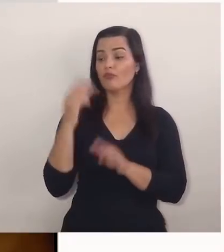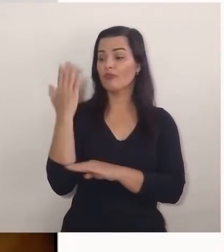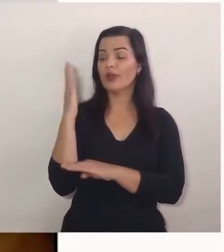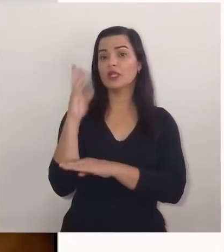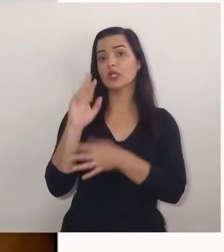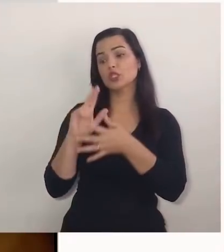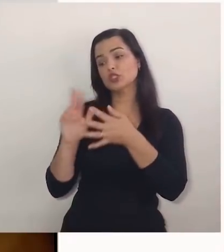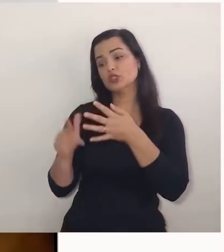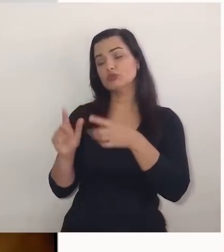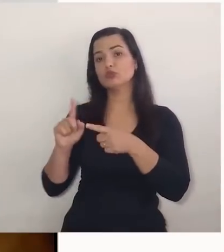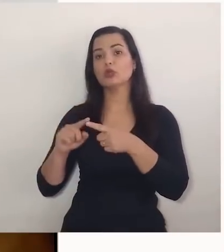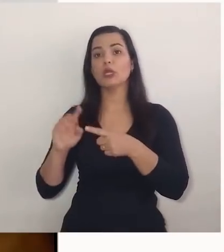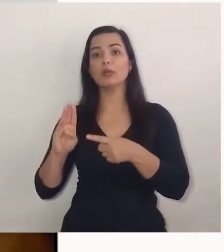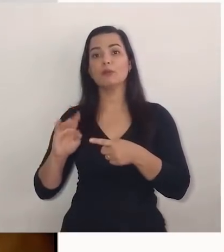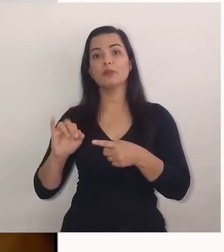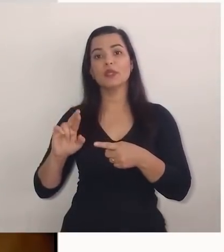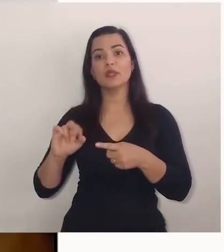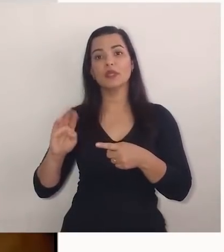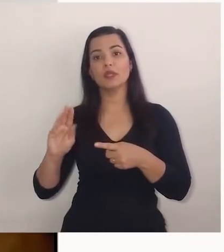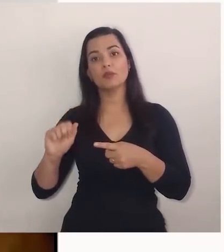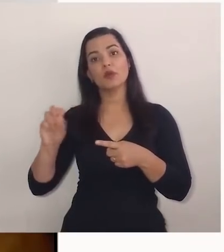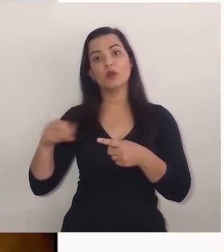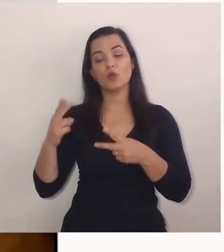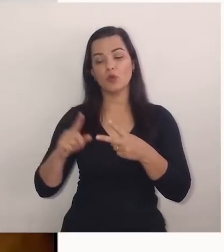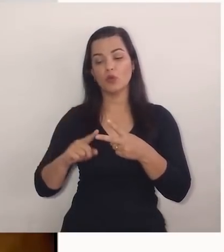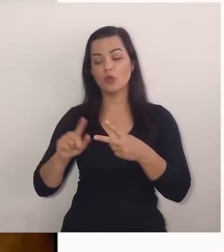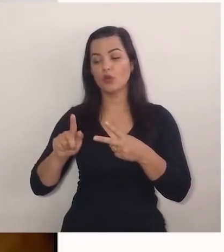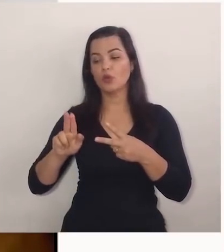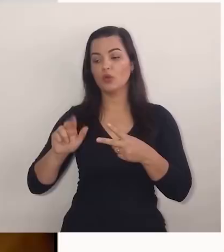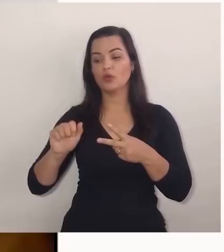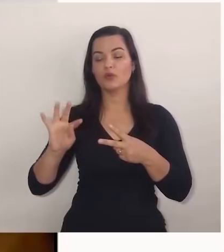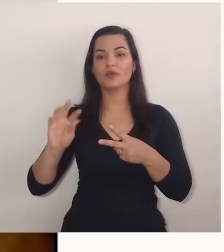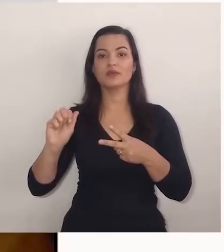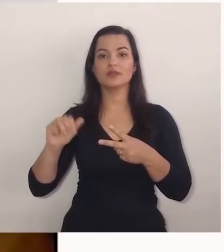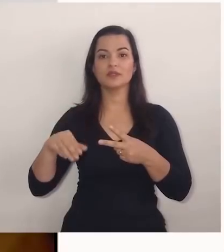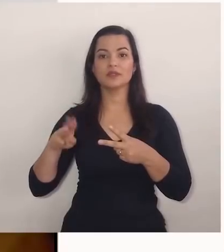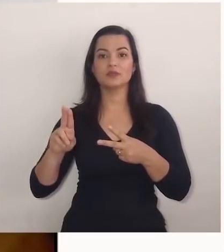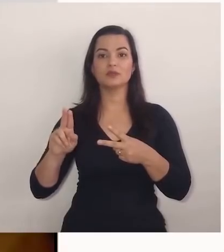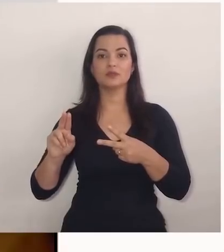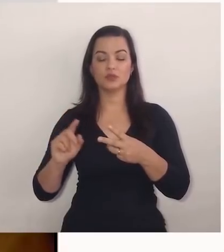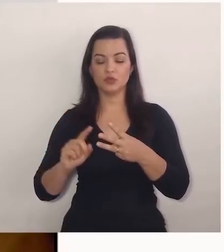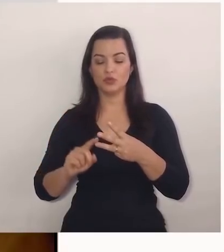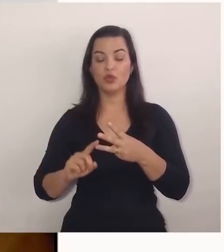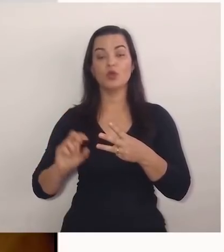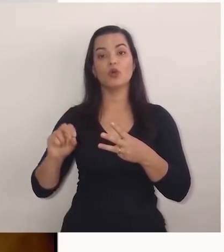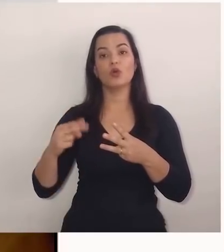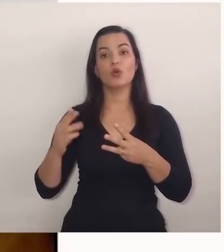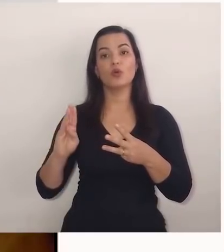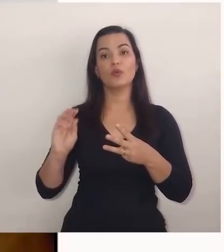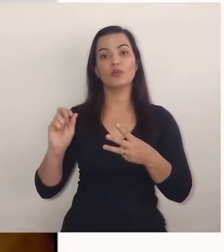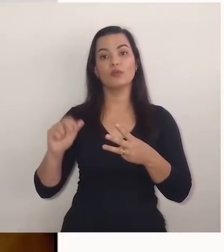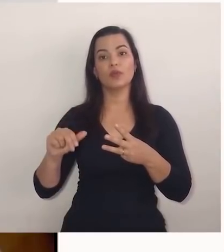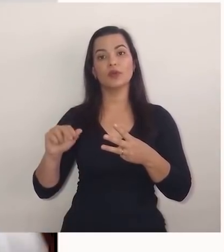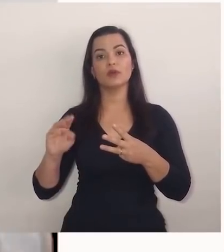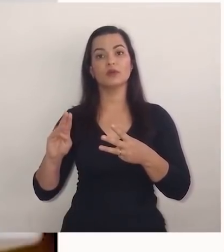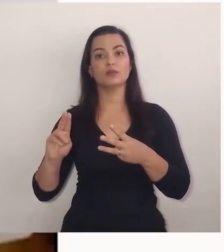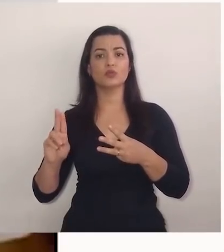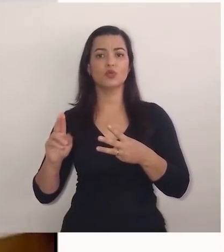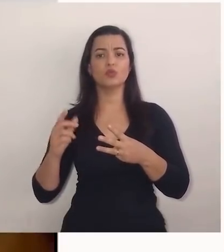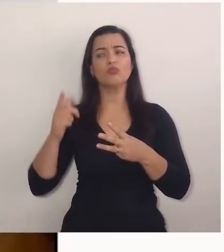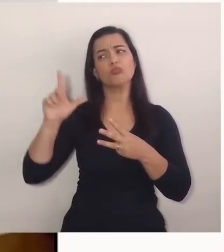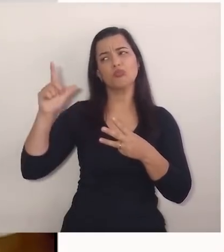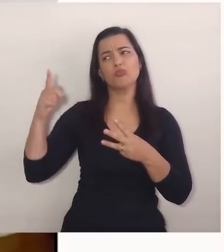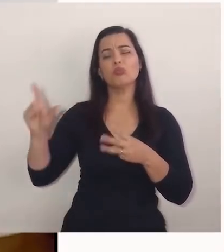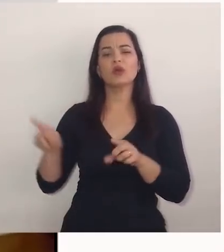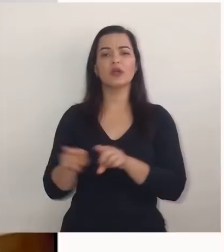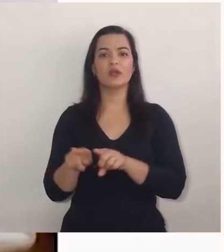tipo de madeira, que pode ser de biriba, guatambu, bambu, entre outras. Esse